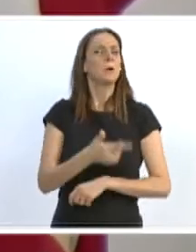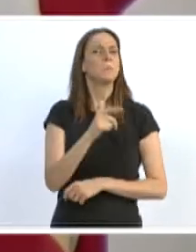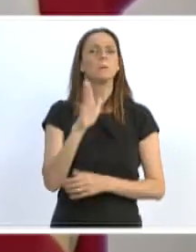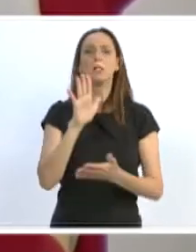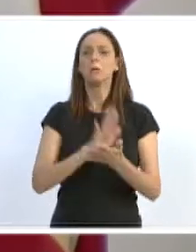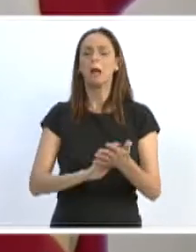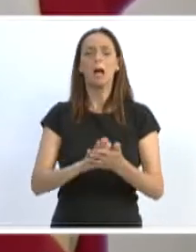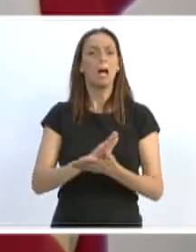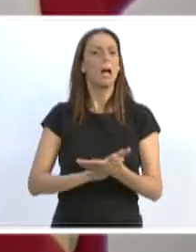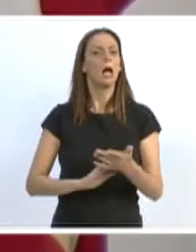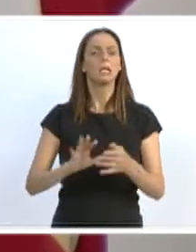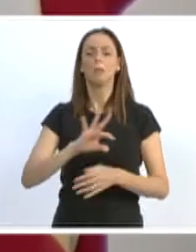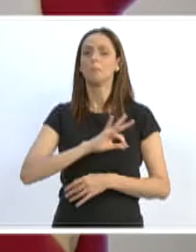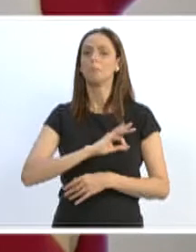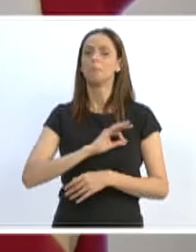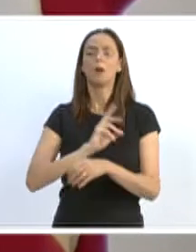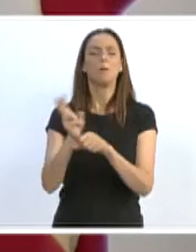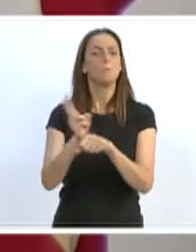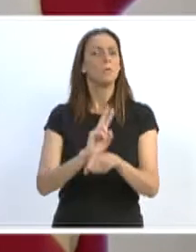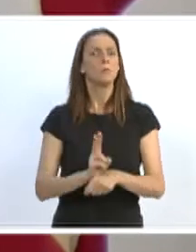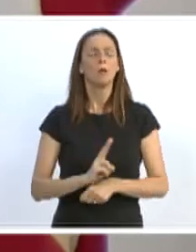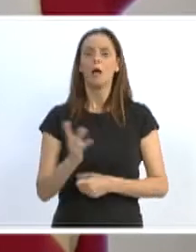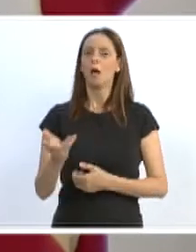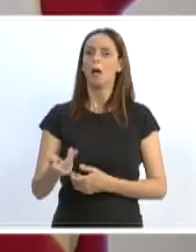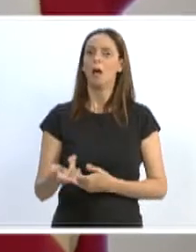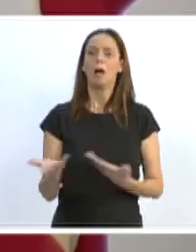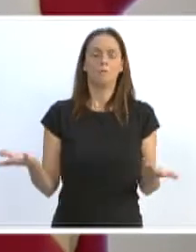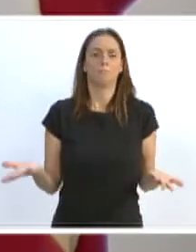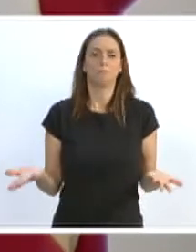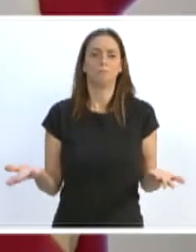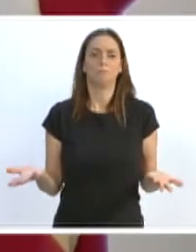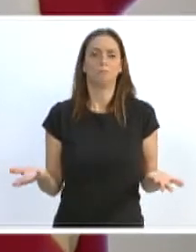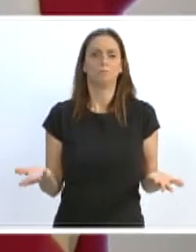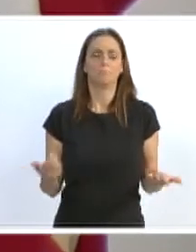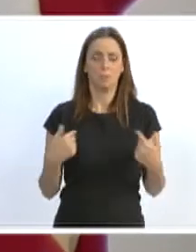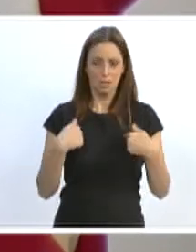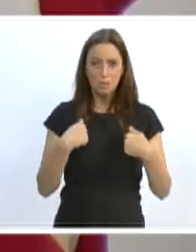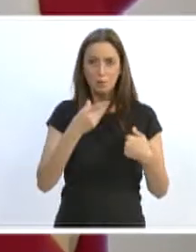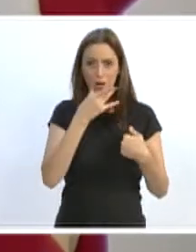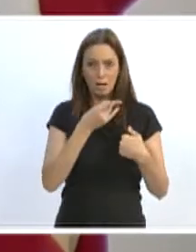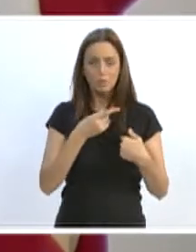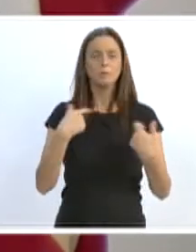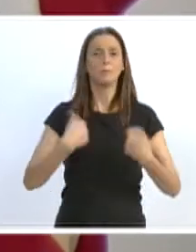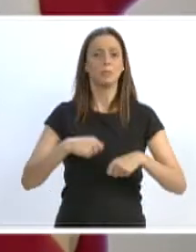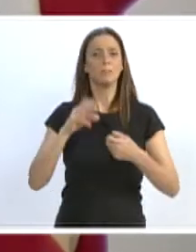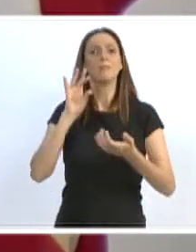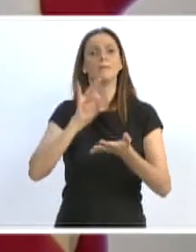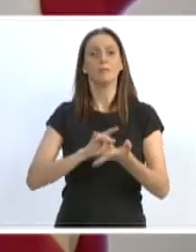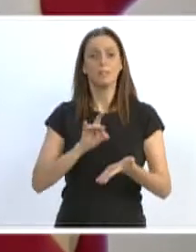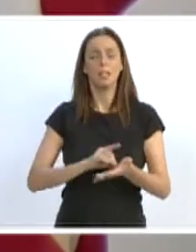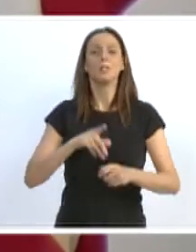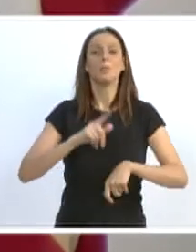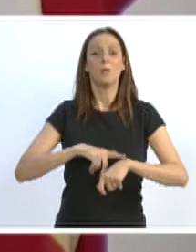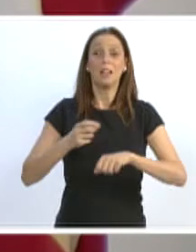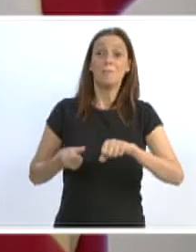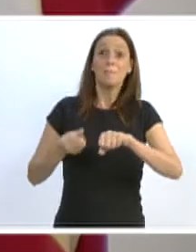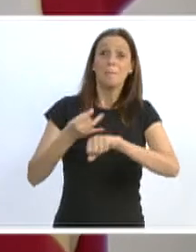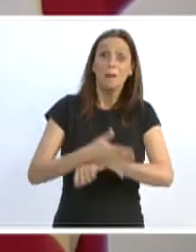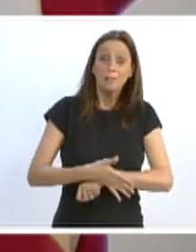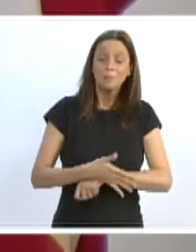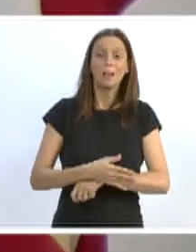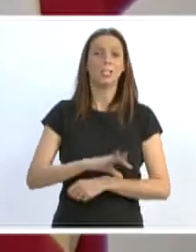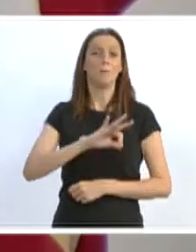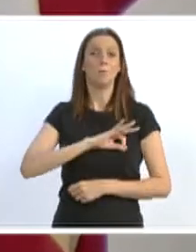fiscais ou os agentes nas ruas esses horários é que eu quero ver se os agentes vão para as ruas ver se eles vão atender e conduzir a